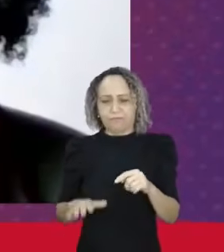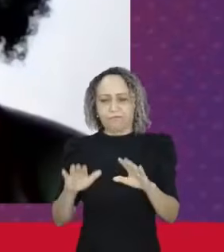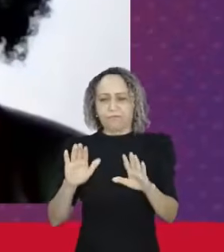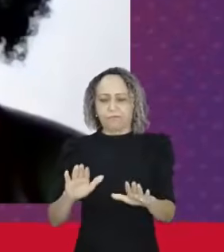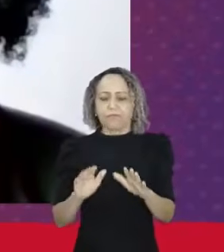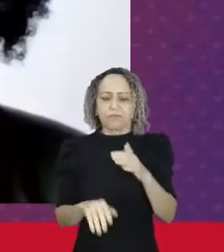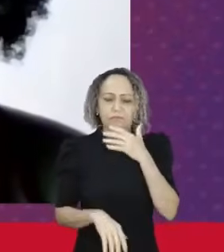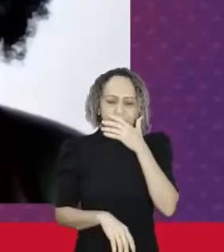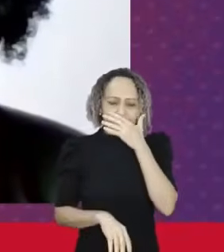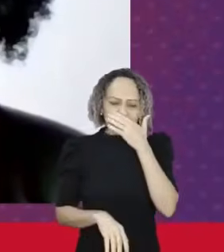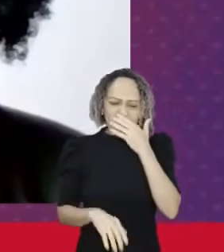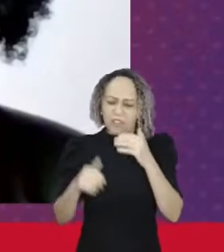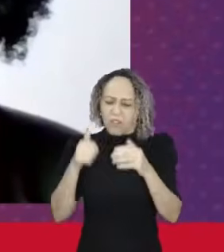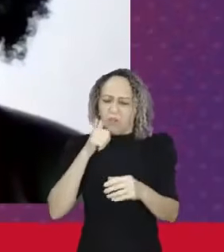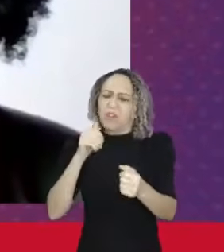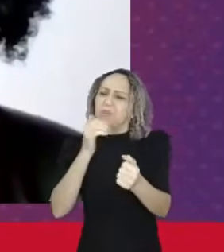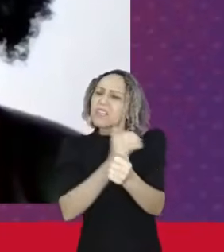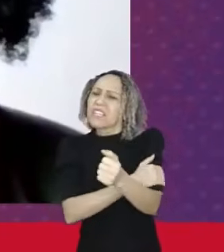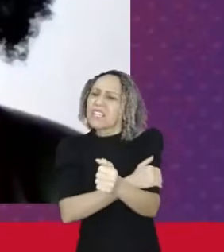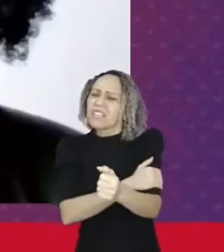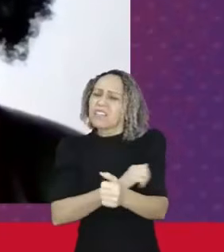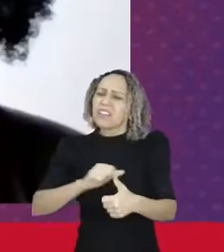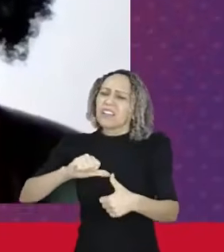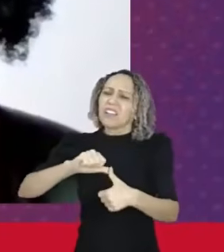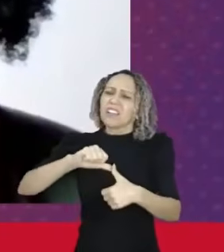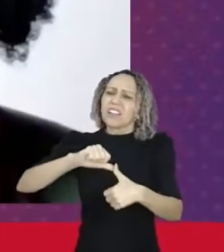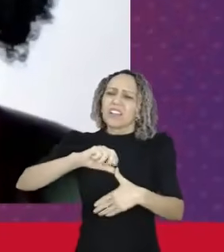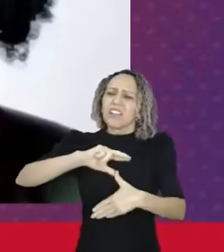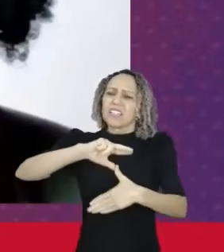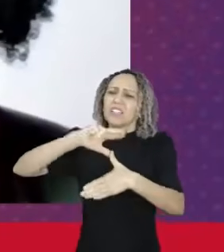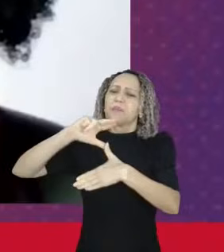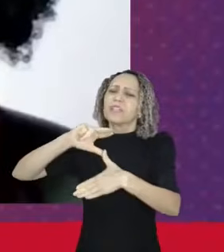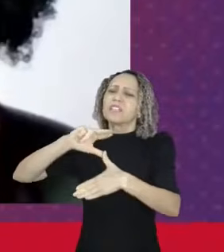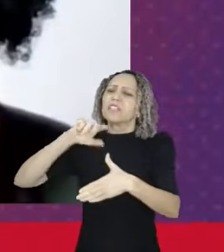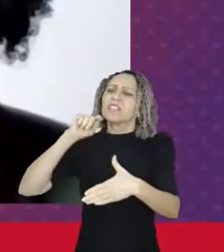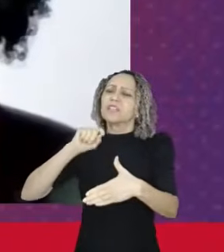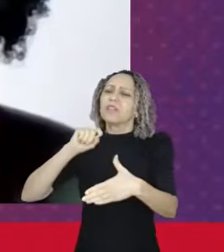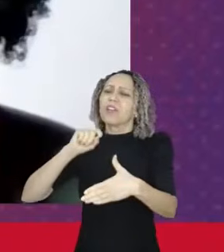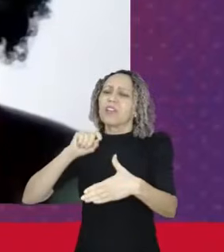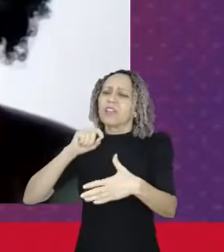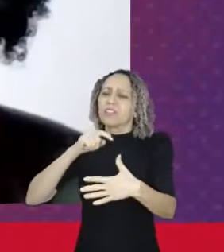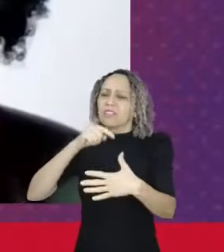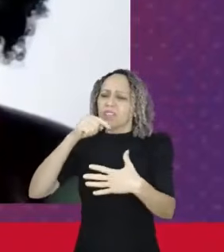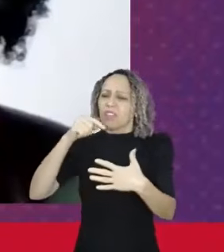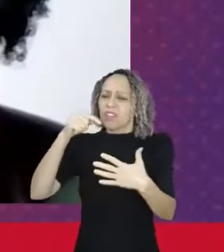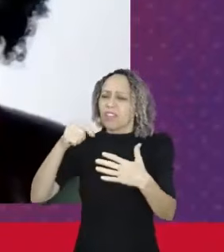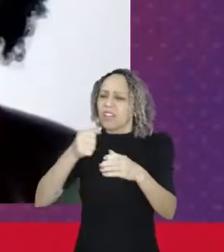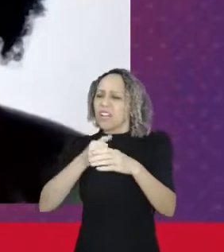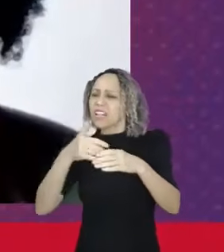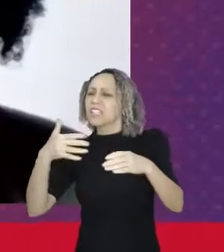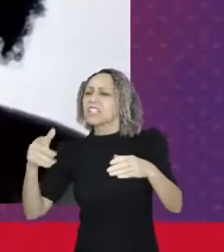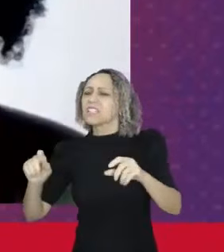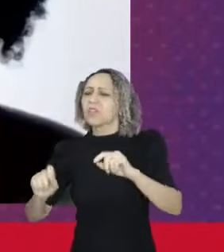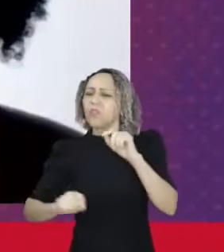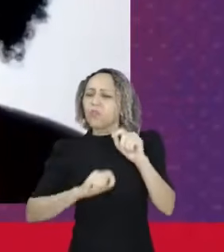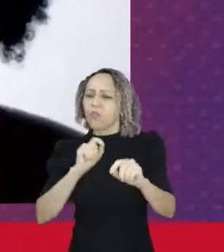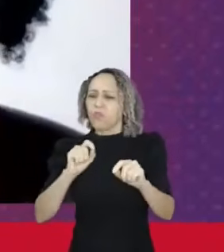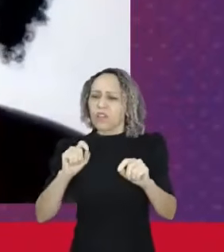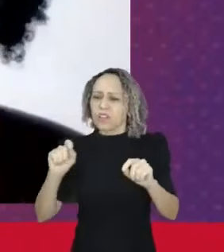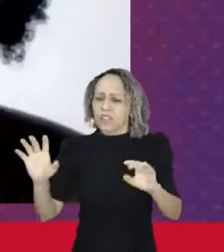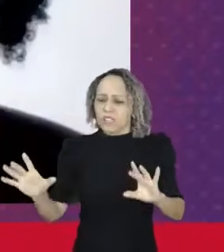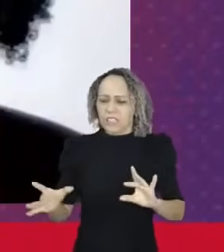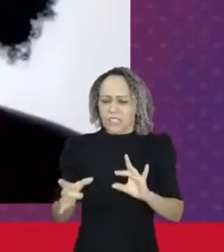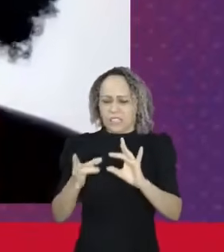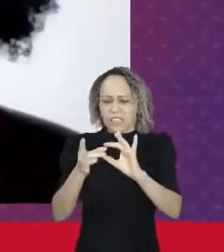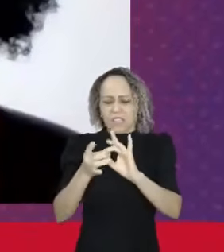o feminismo latino-americano tem especificidades que estão ligadas, digamos que, à linha história